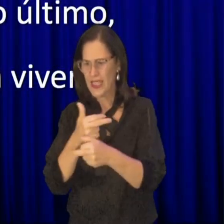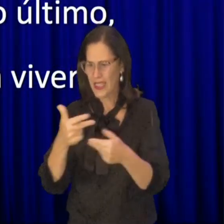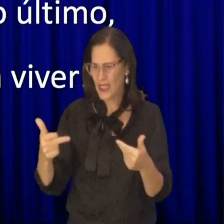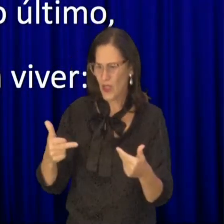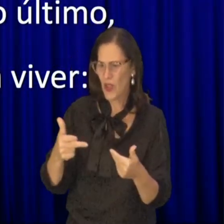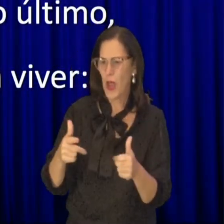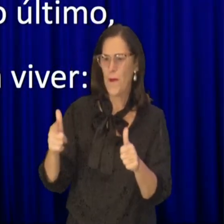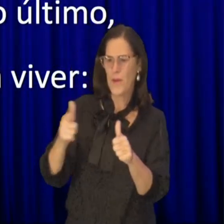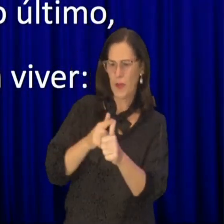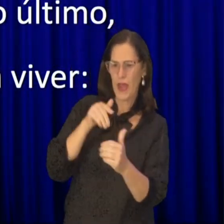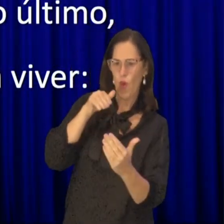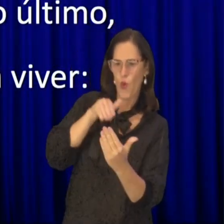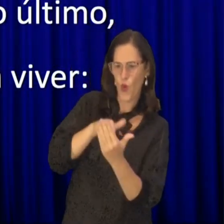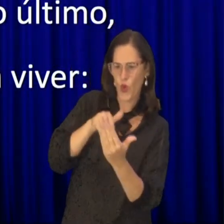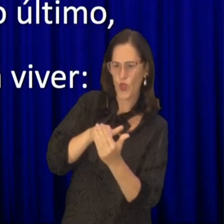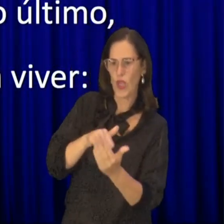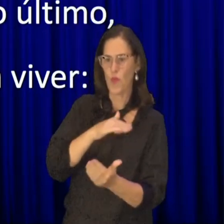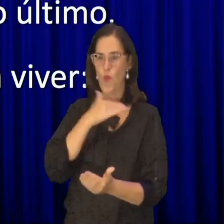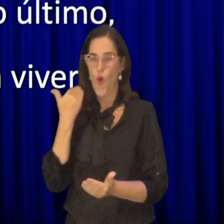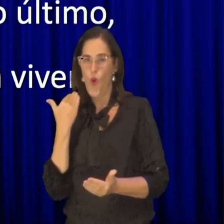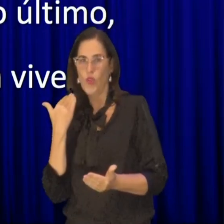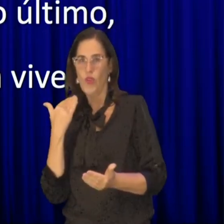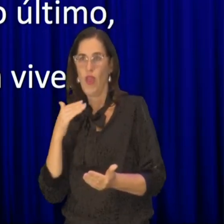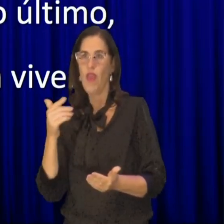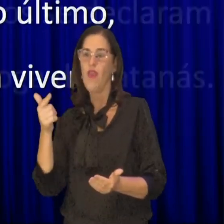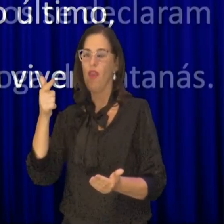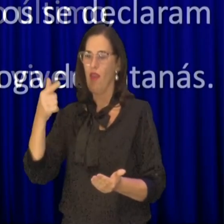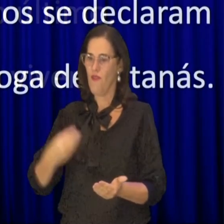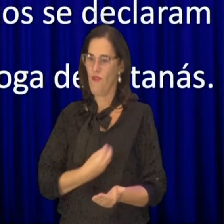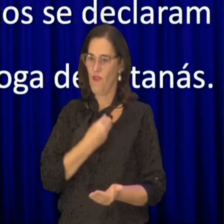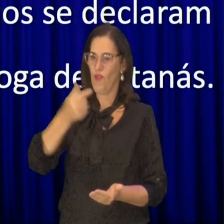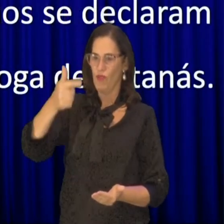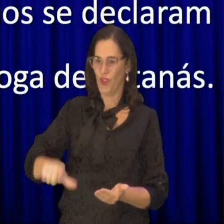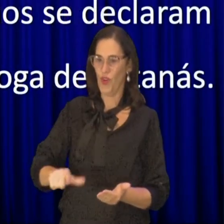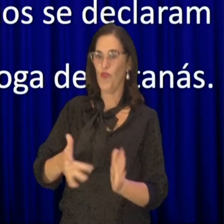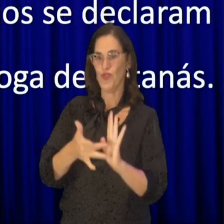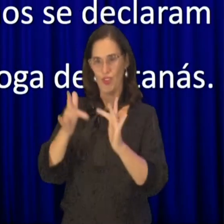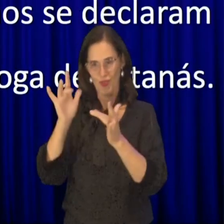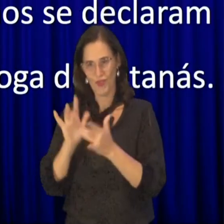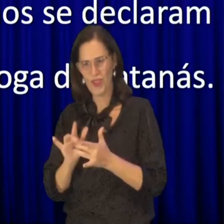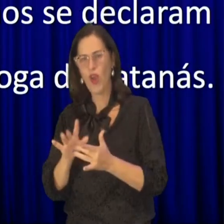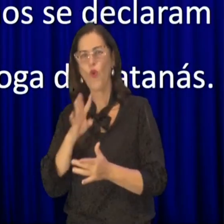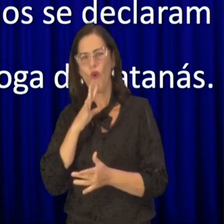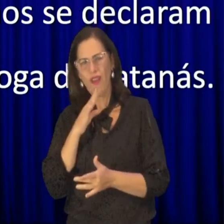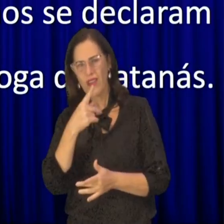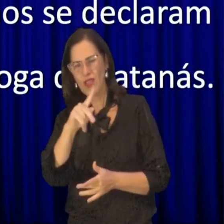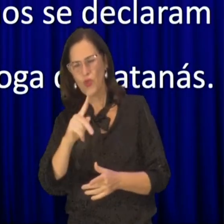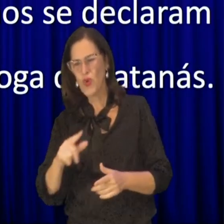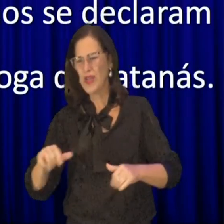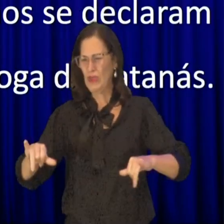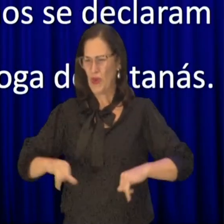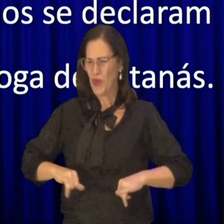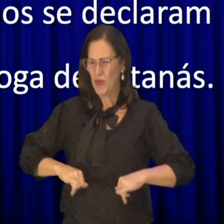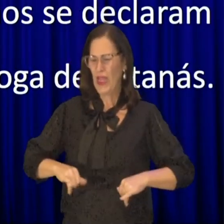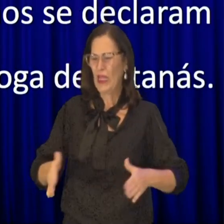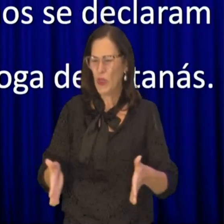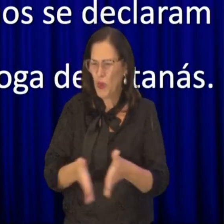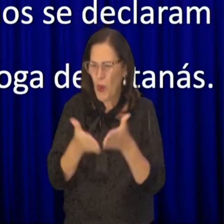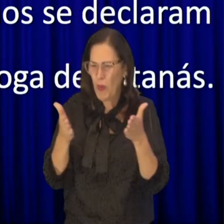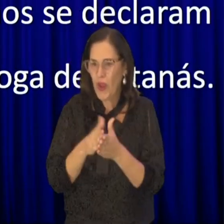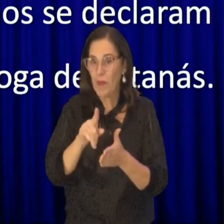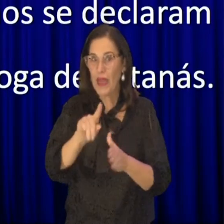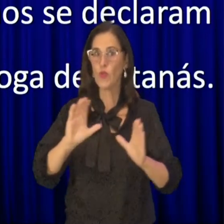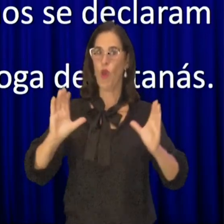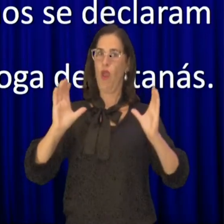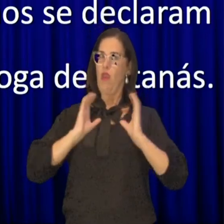diz o primeiro e o último, que esteve morto e tornou a viver. Conheço a tua tribulação e a tua pobreza, mas tu és